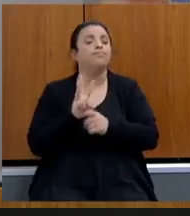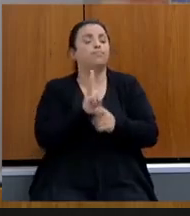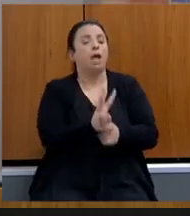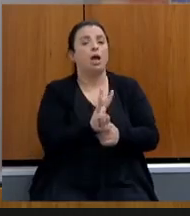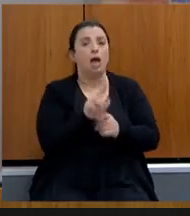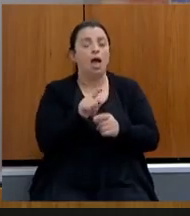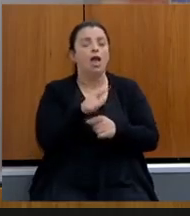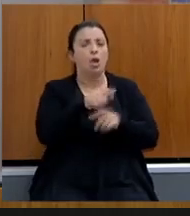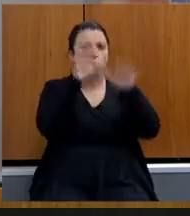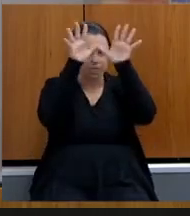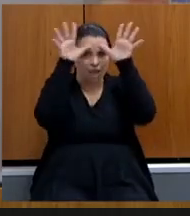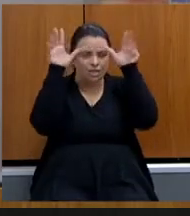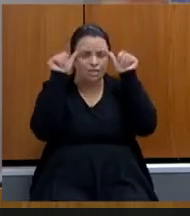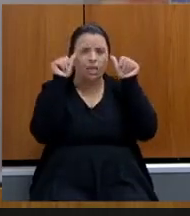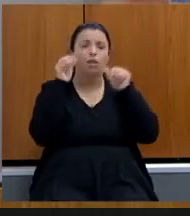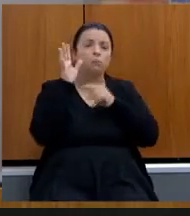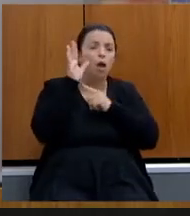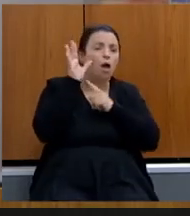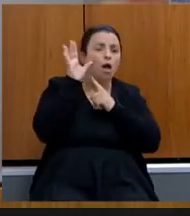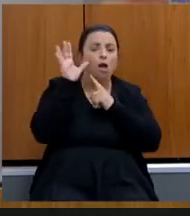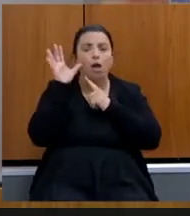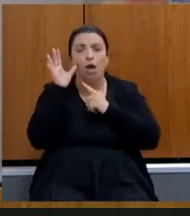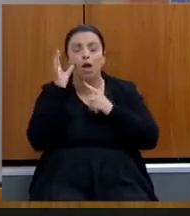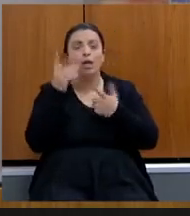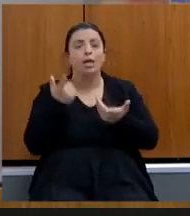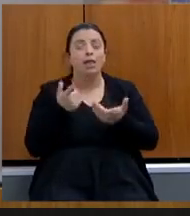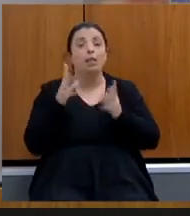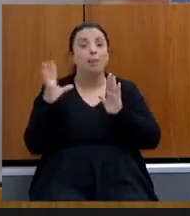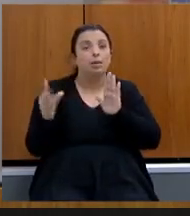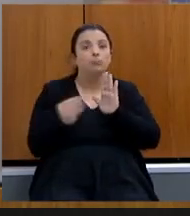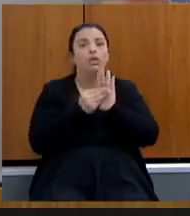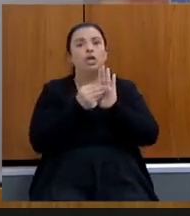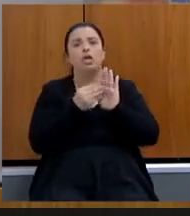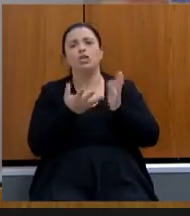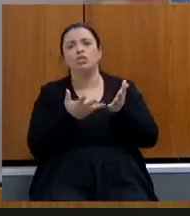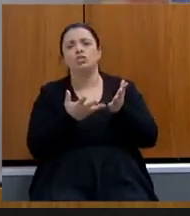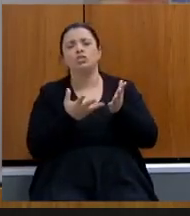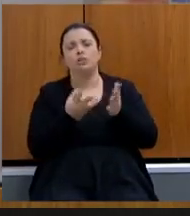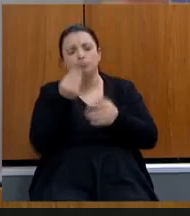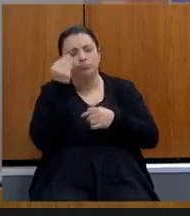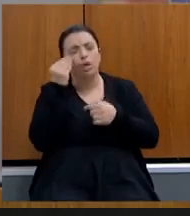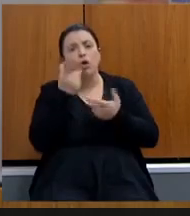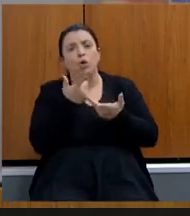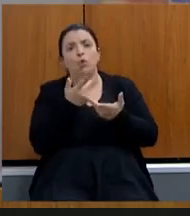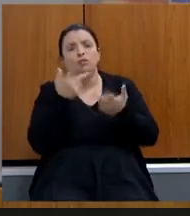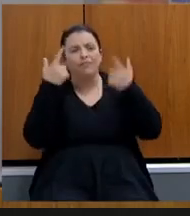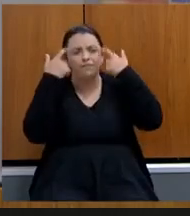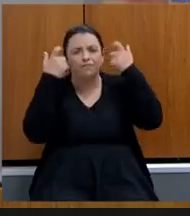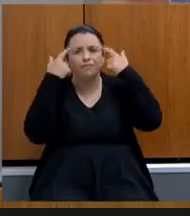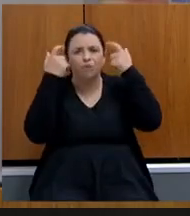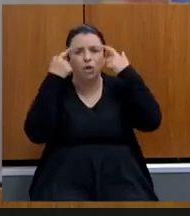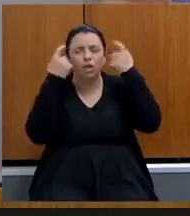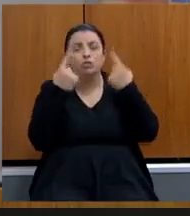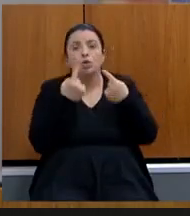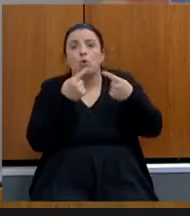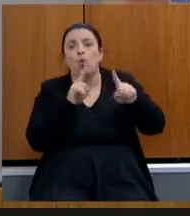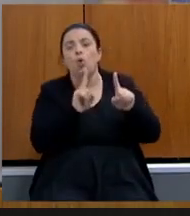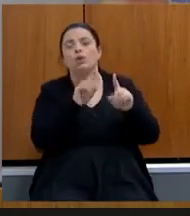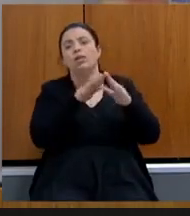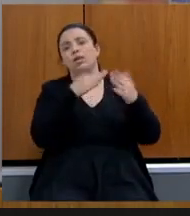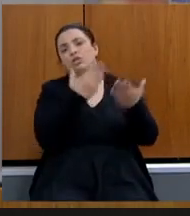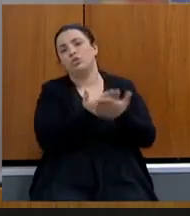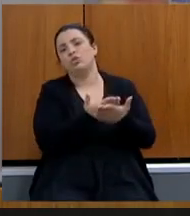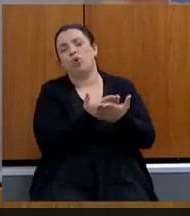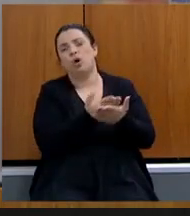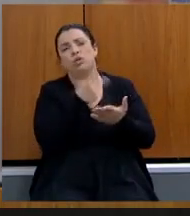caciques e lideranças registrar o violento ataque sofrido e os atos de destruição da história e memória da escola